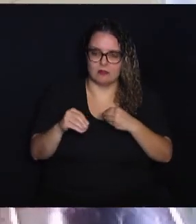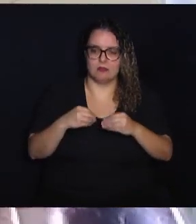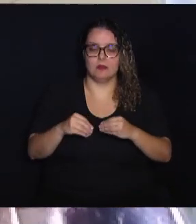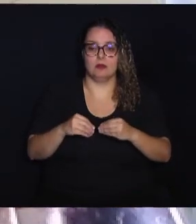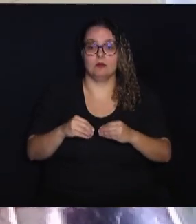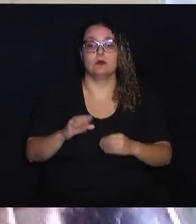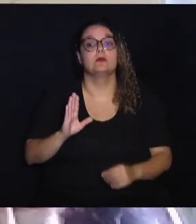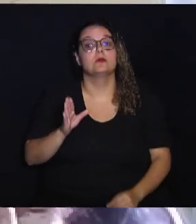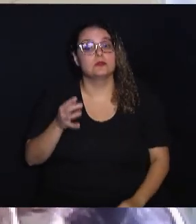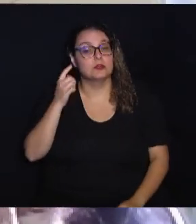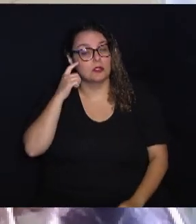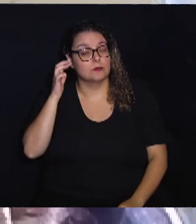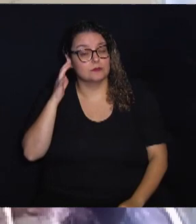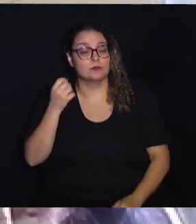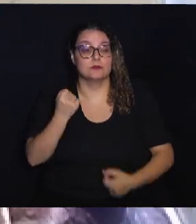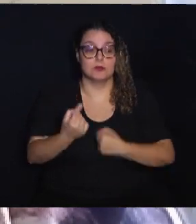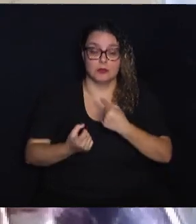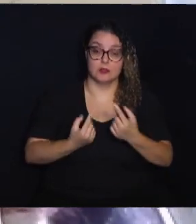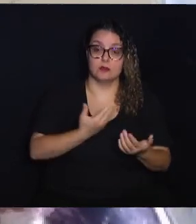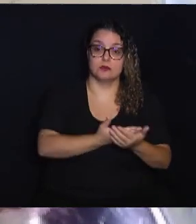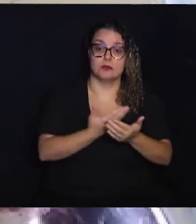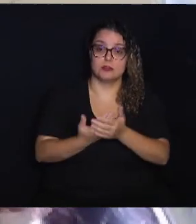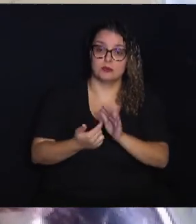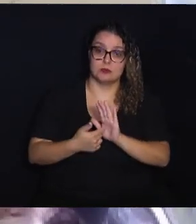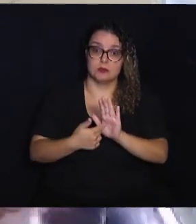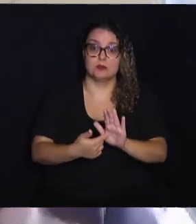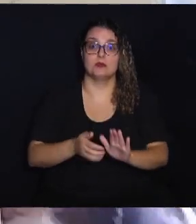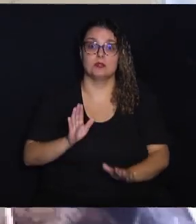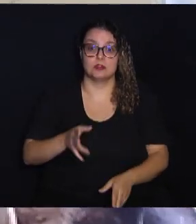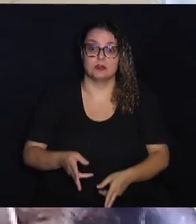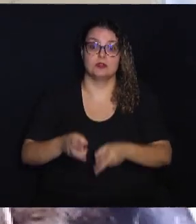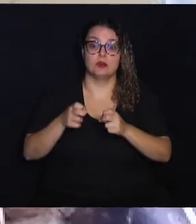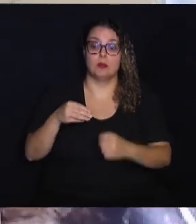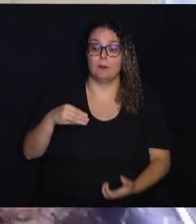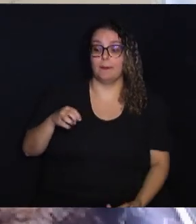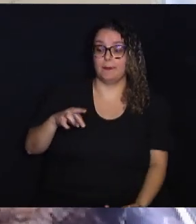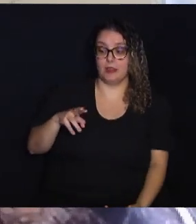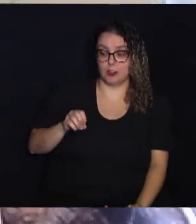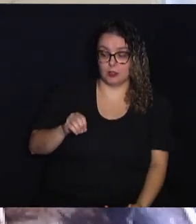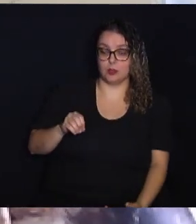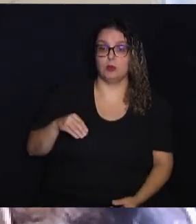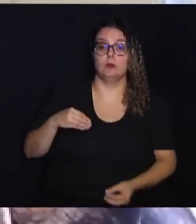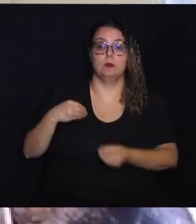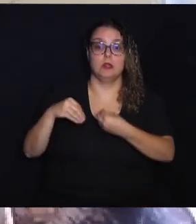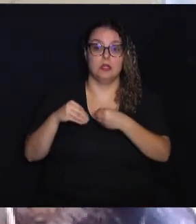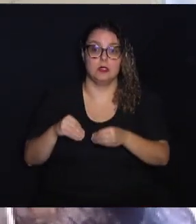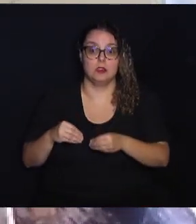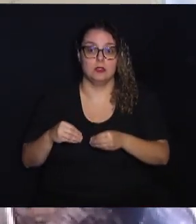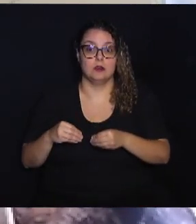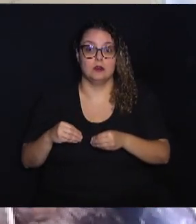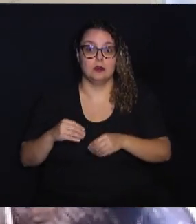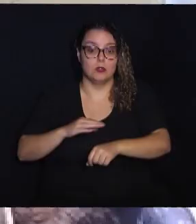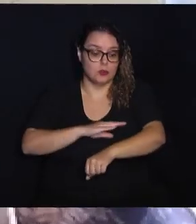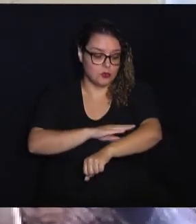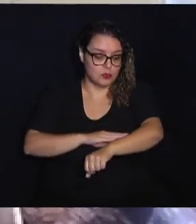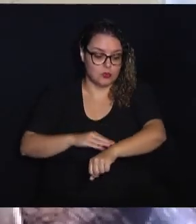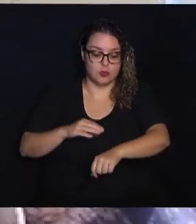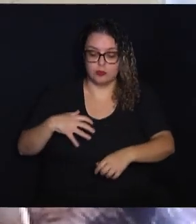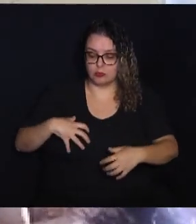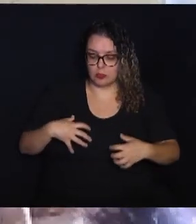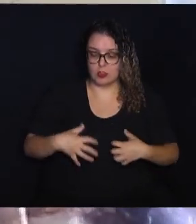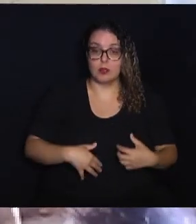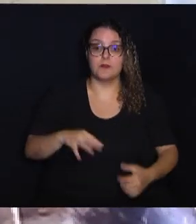né? O que já se tem são alguns estudos mostrando que já foi detectado microplástico em diversos tecidos do corpo